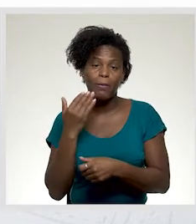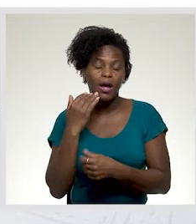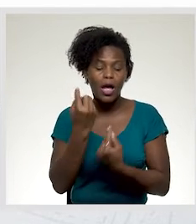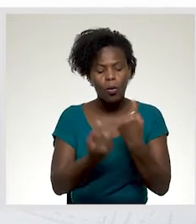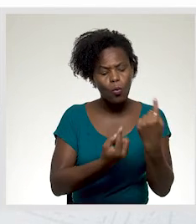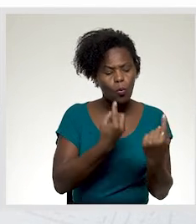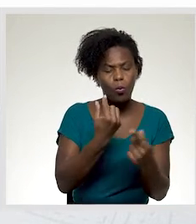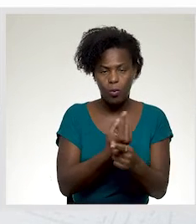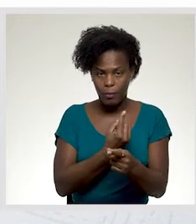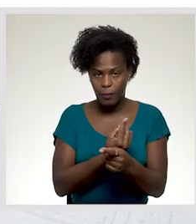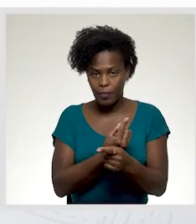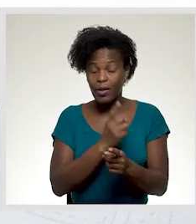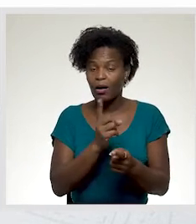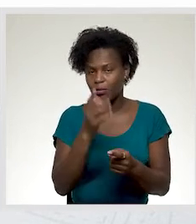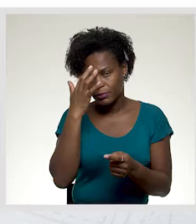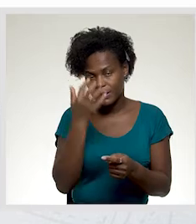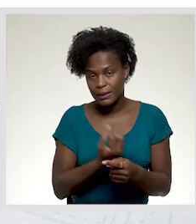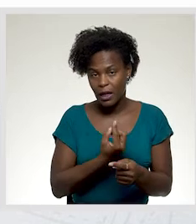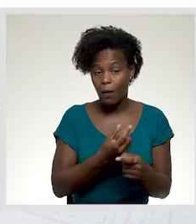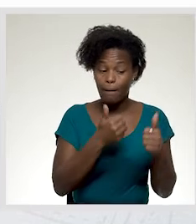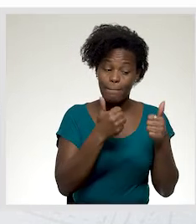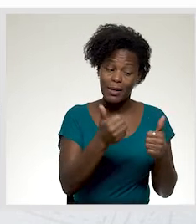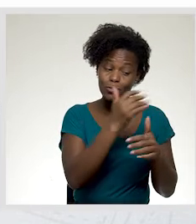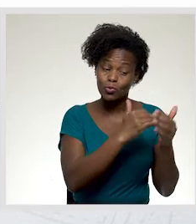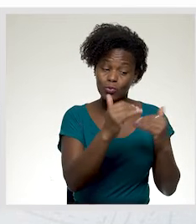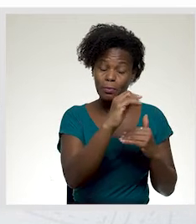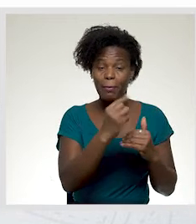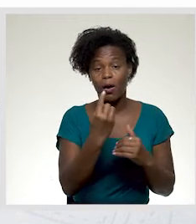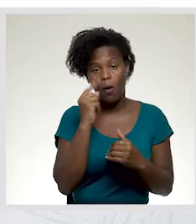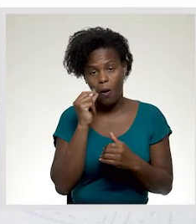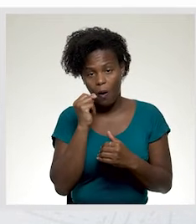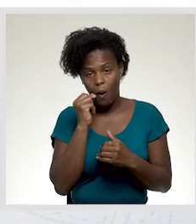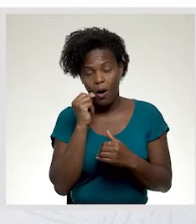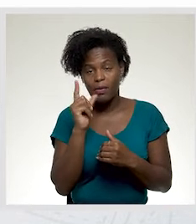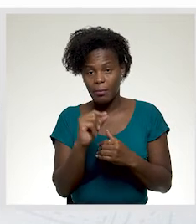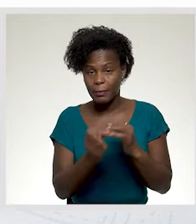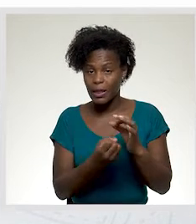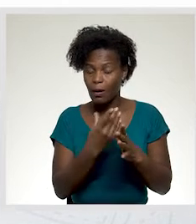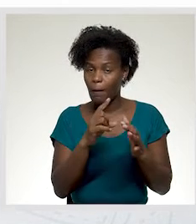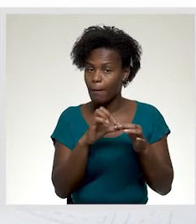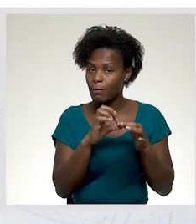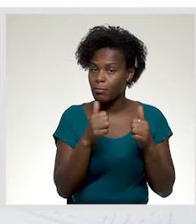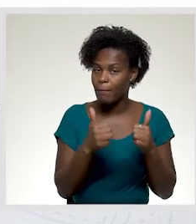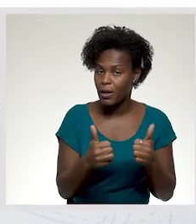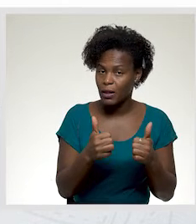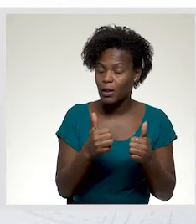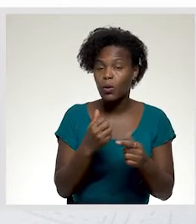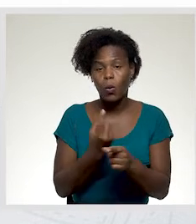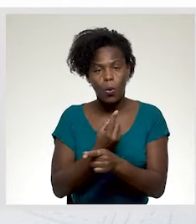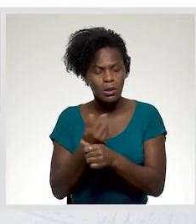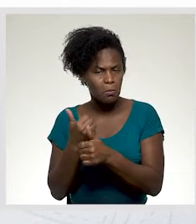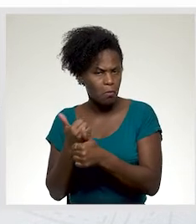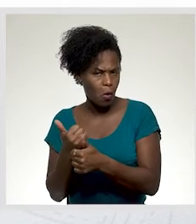de algo que se considera o bem supremo para o homem. Estabelece o bem como coisa